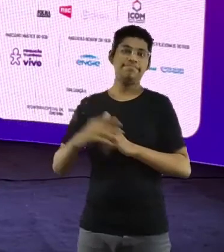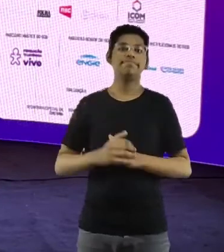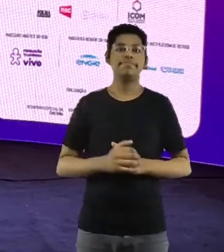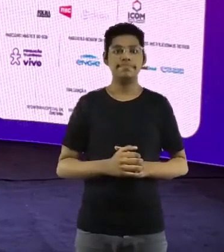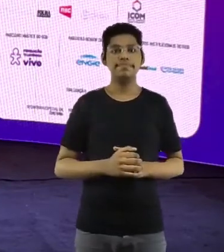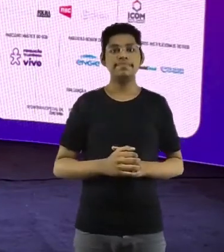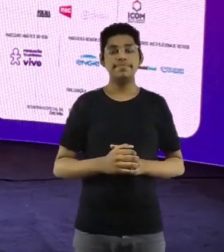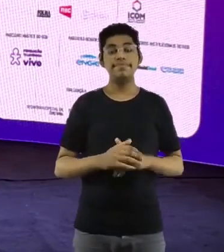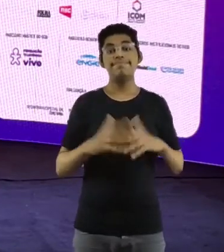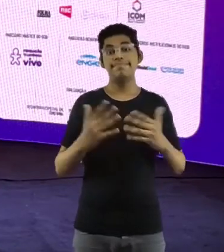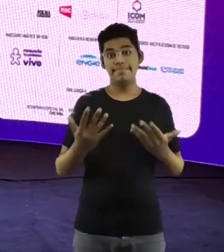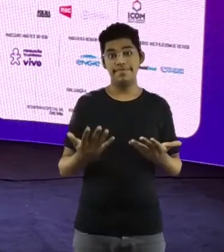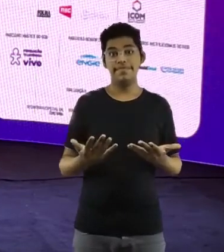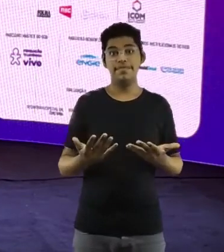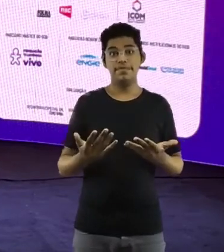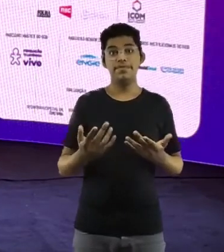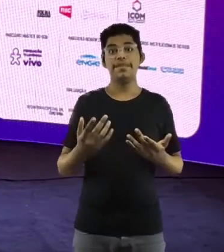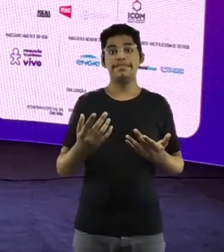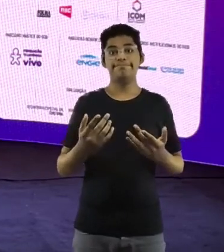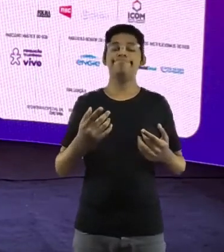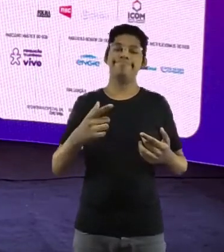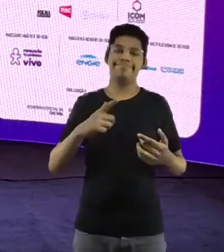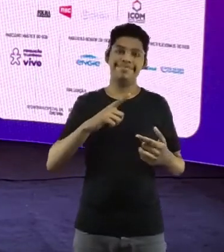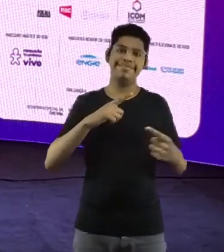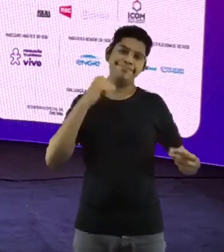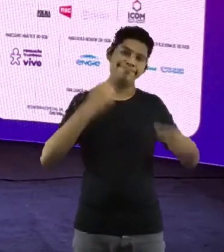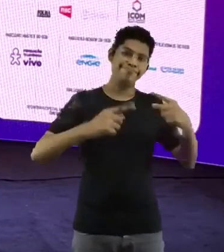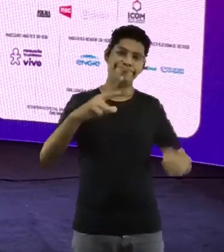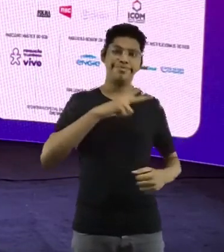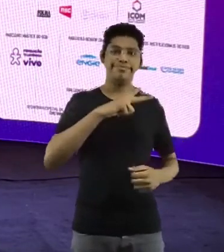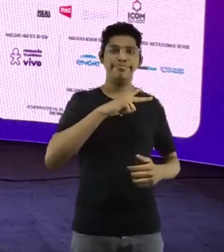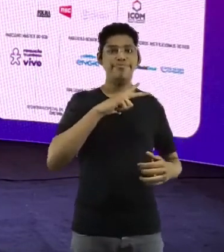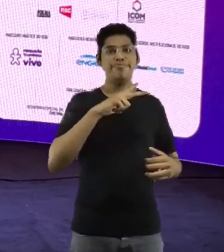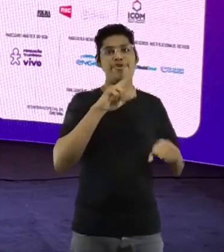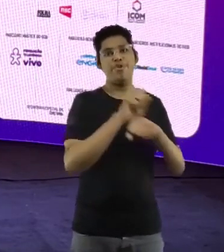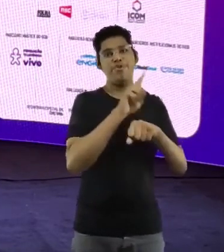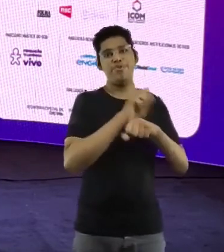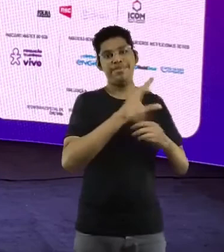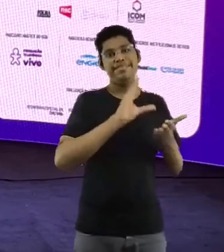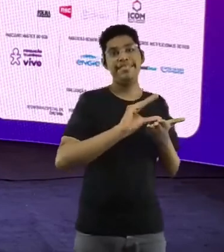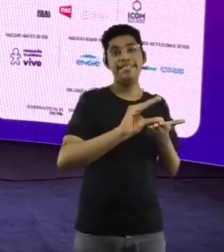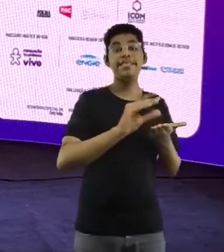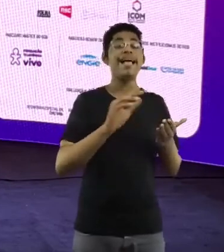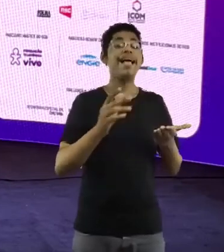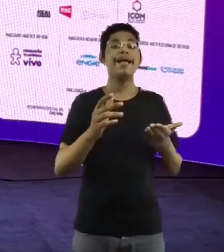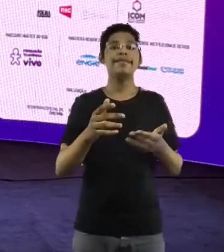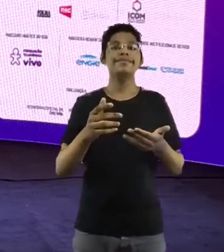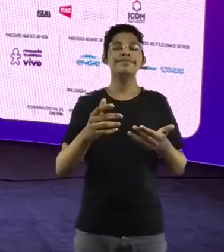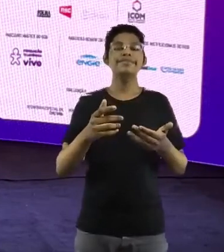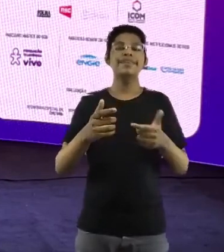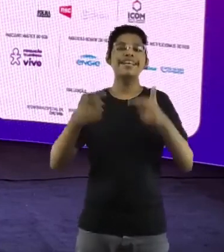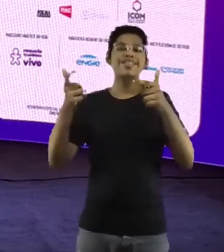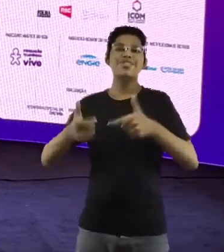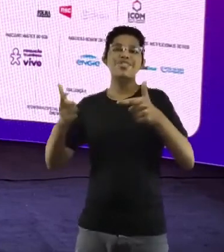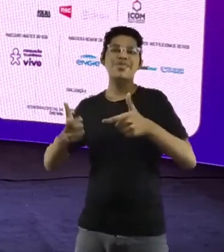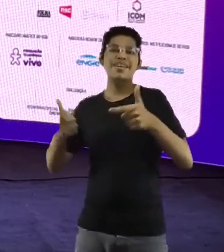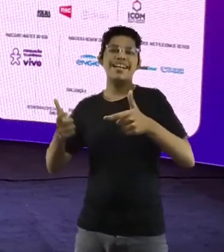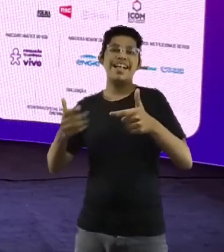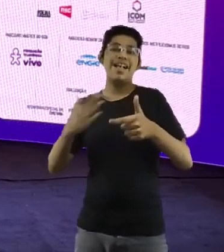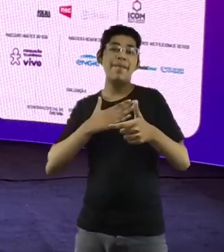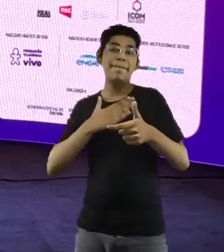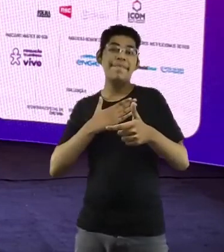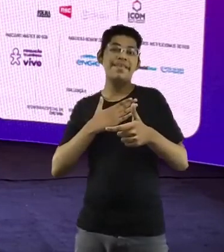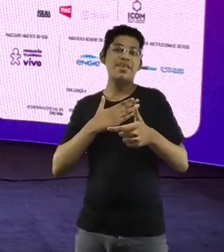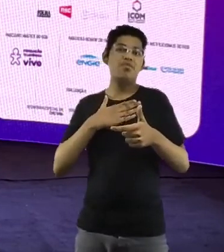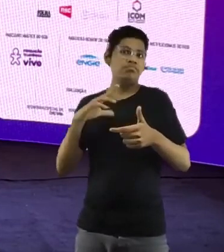obviamente, uma discussão de privacidade e proteção de dados, que mas o meu dado de localização é um dado muito sensível e pode ser